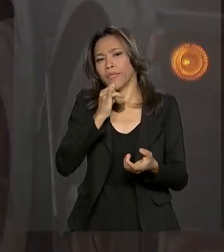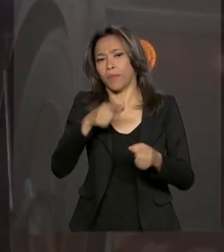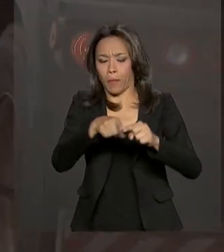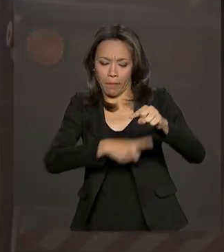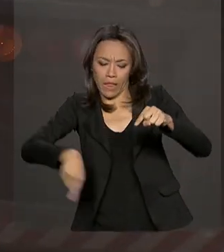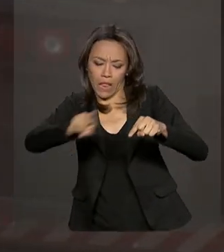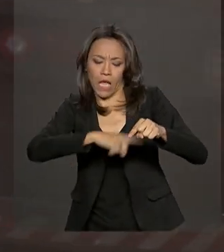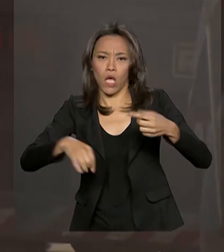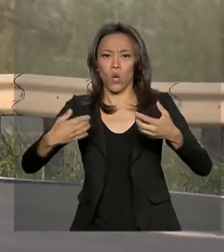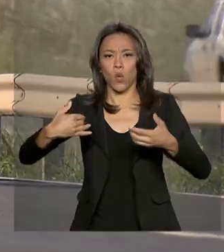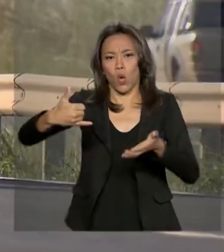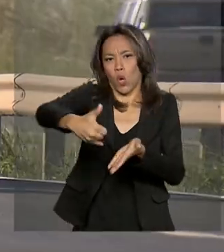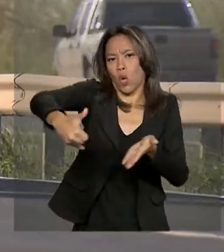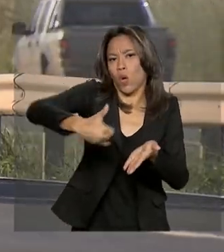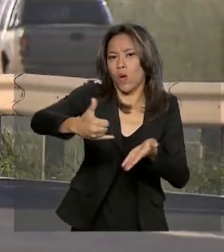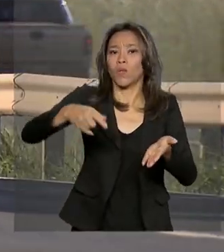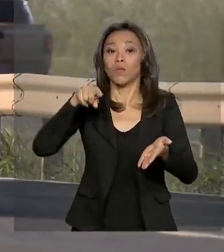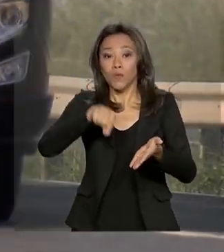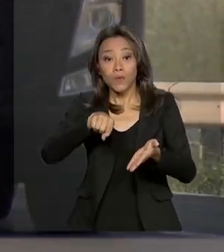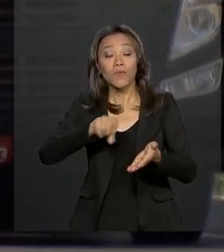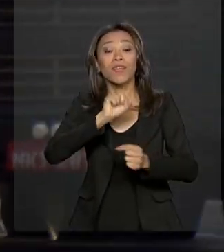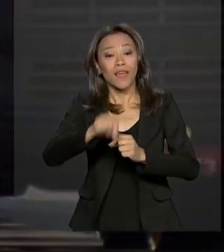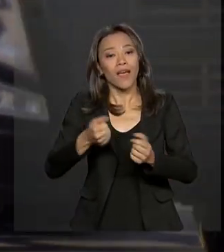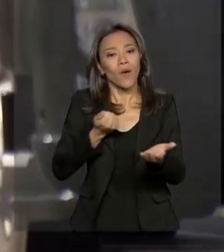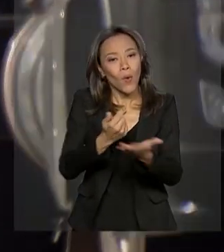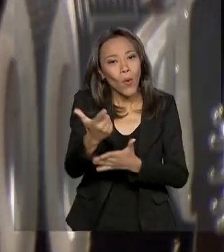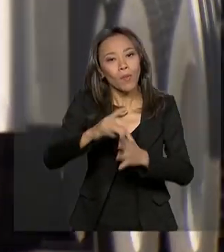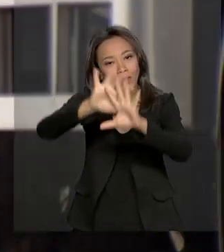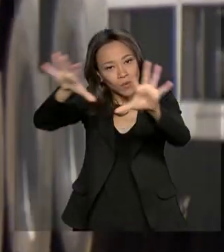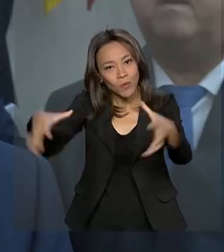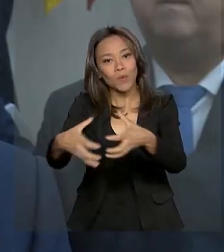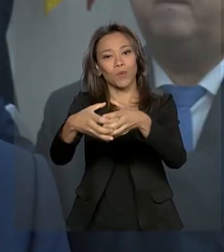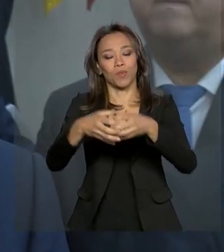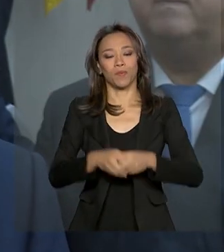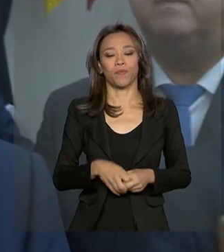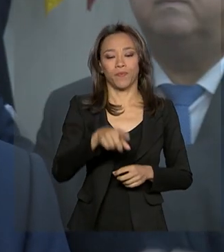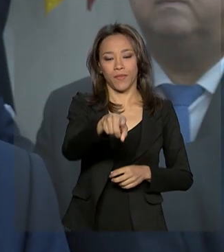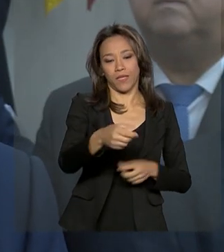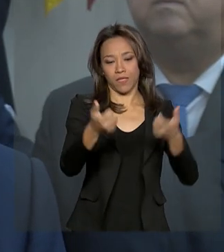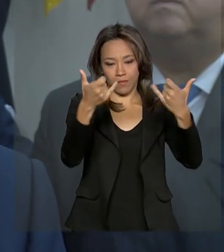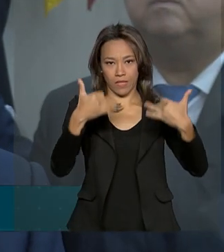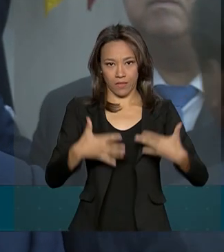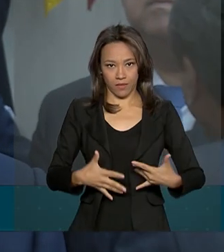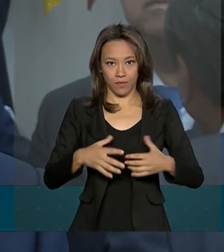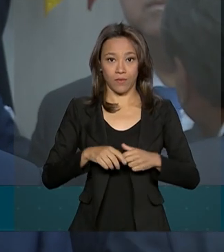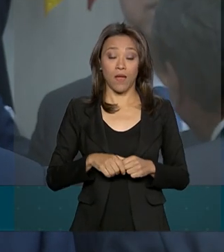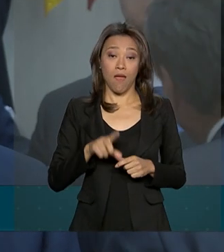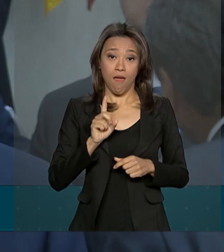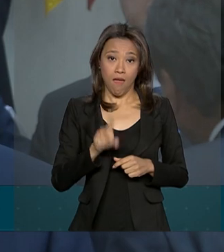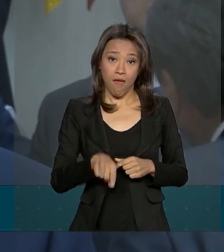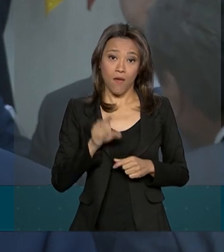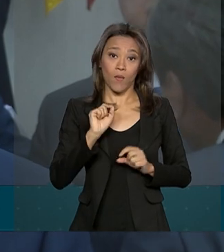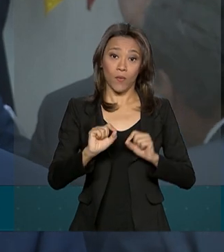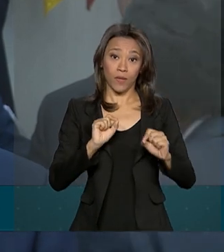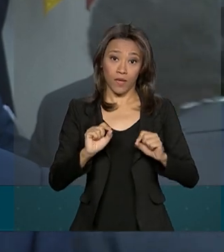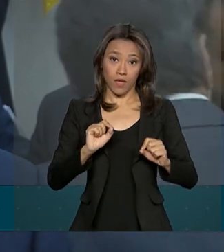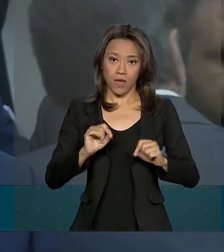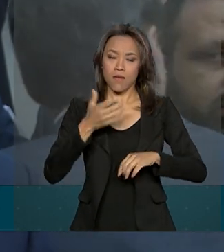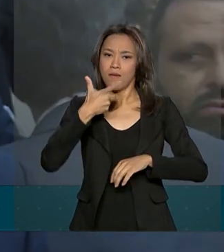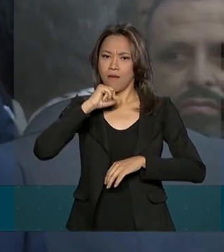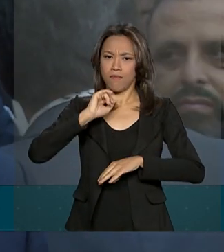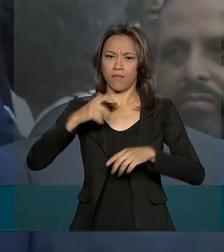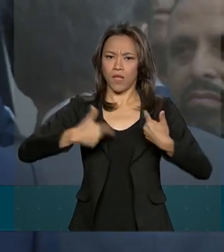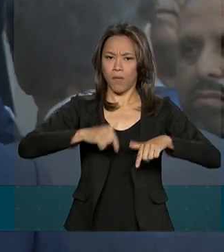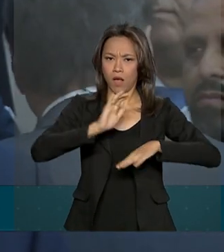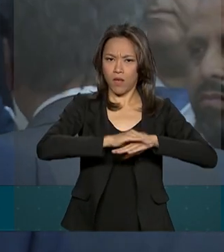pneus e lubrificantes, com a realização de compras coletivas. É um desequilíbrio entre o transportador autônomo